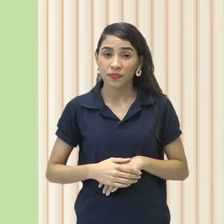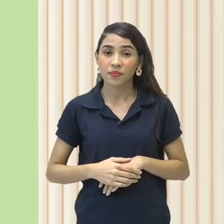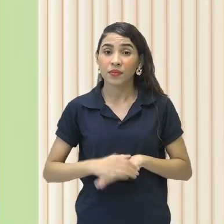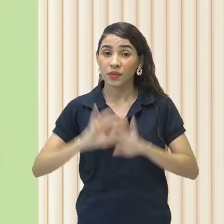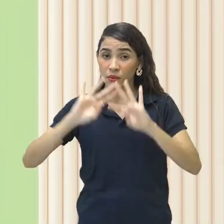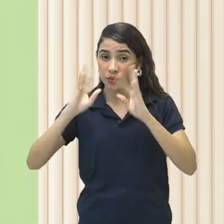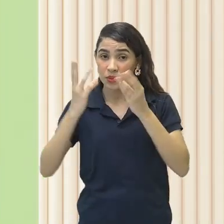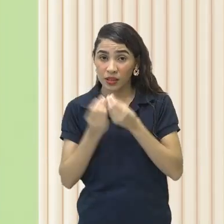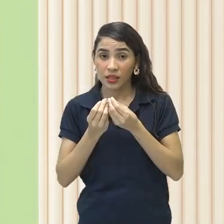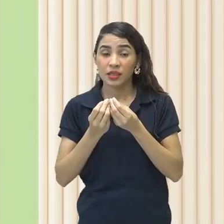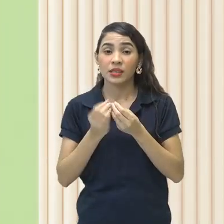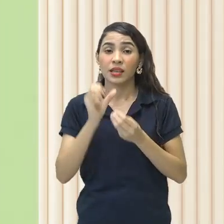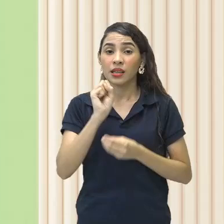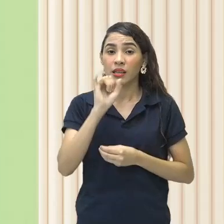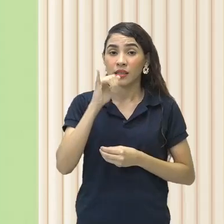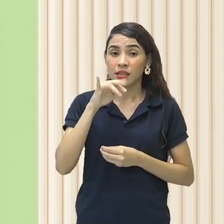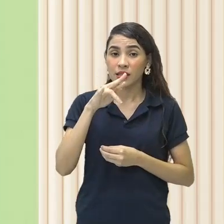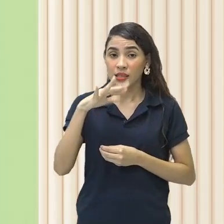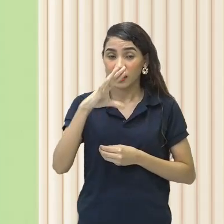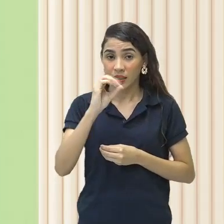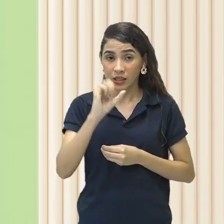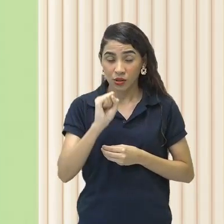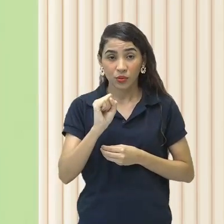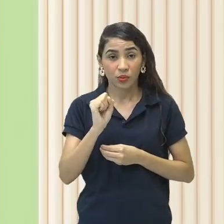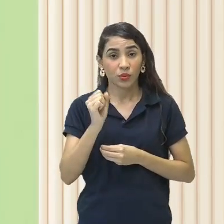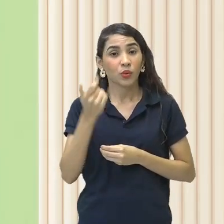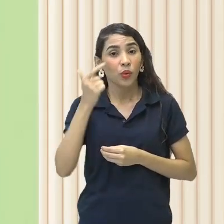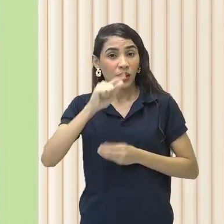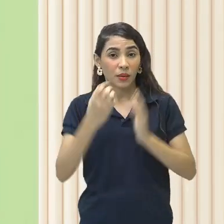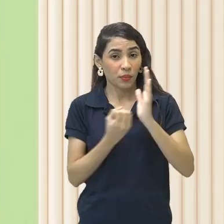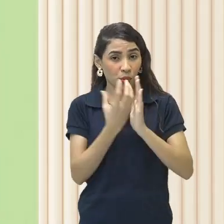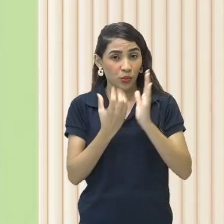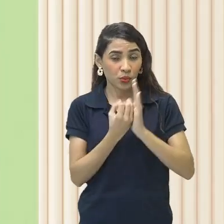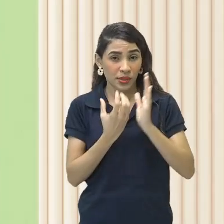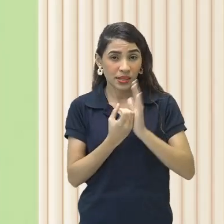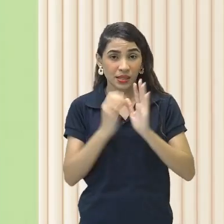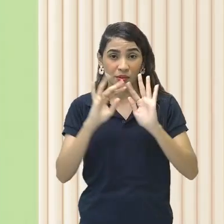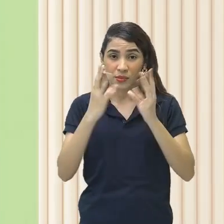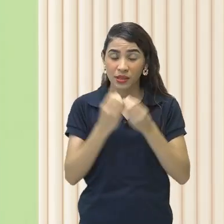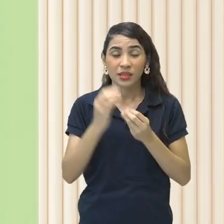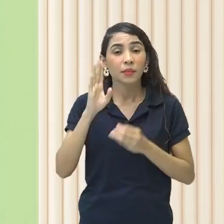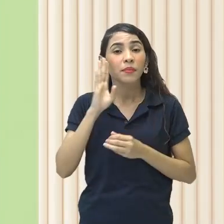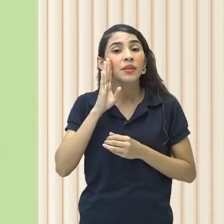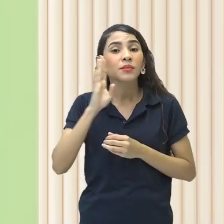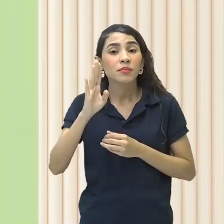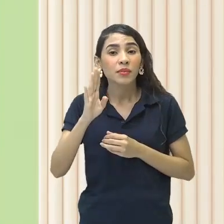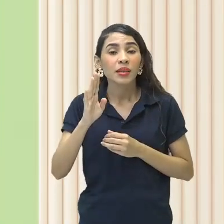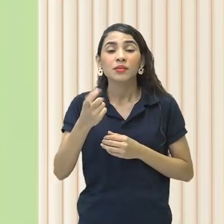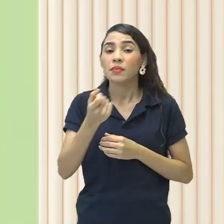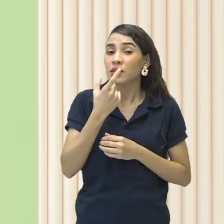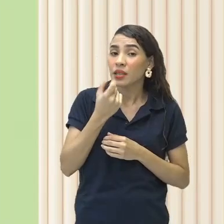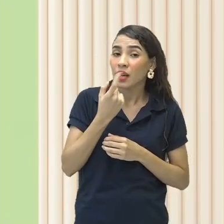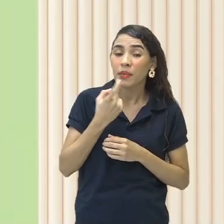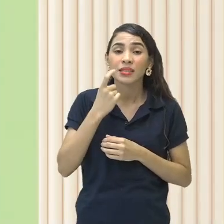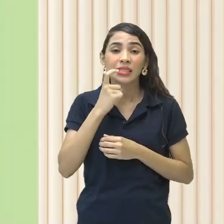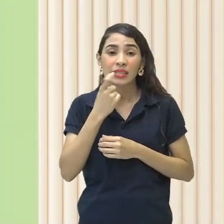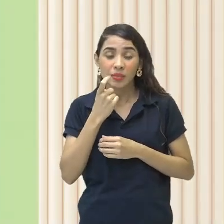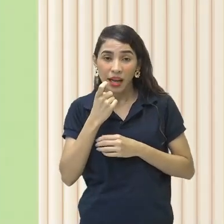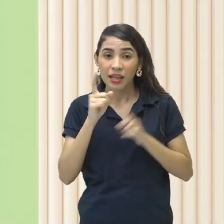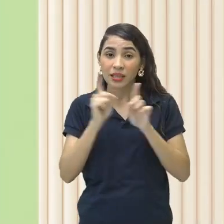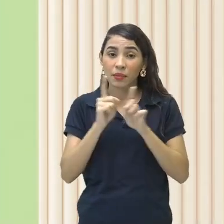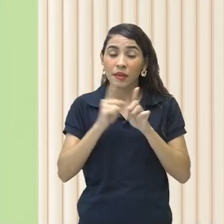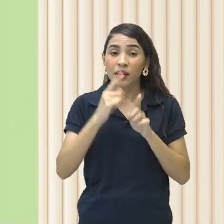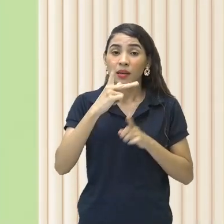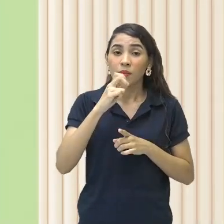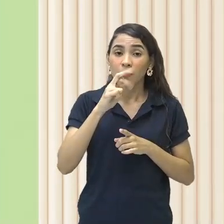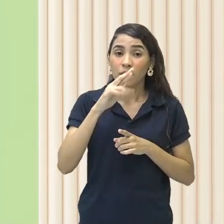em compostos sintéticos. Hoje a gente consegue produzir esses compostos, principalmente medicamentos e plásticos,